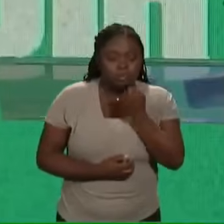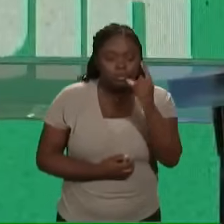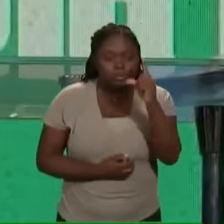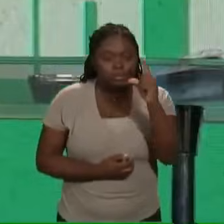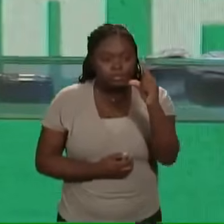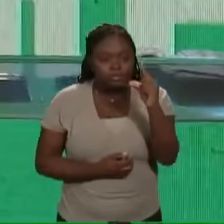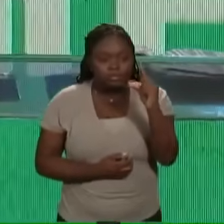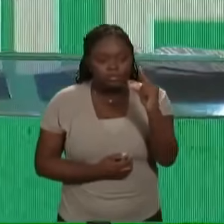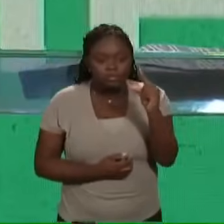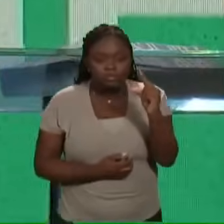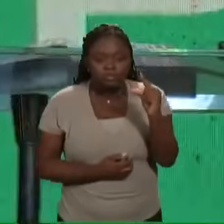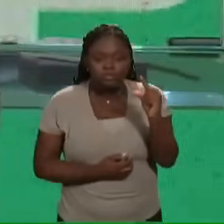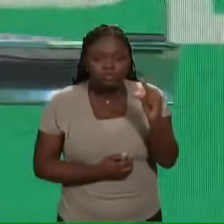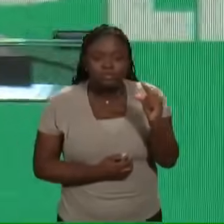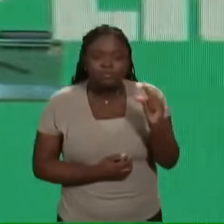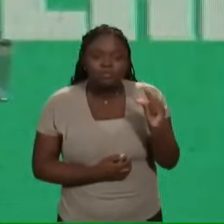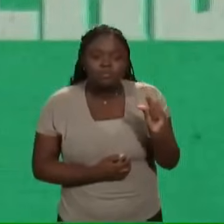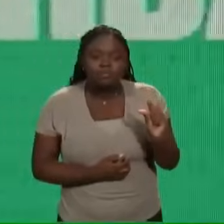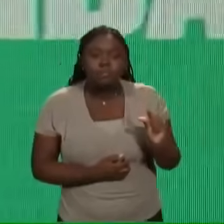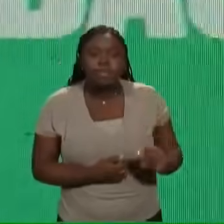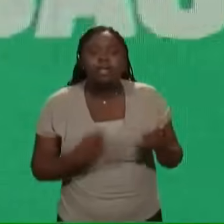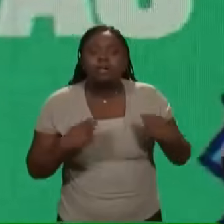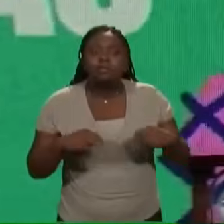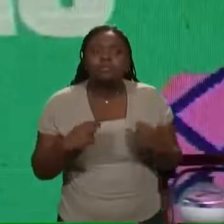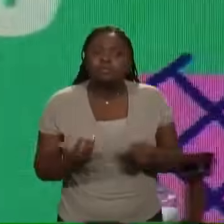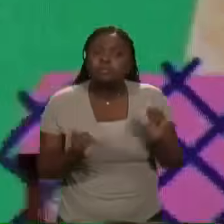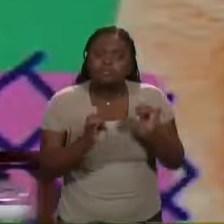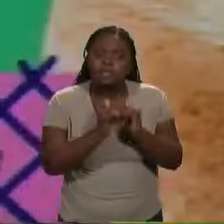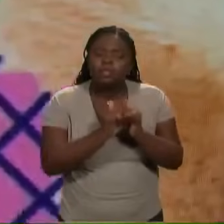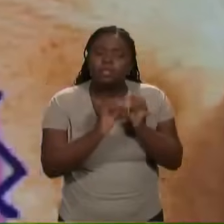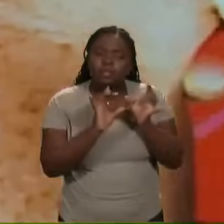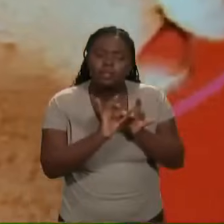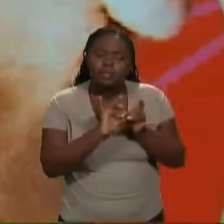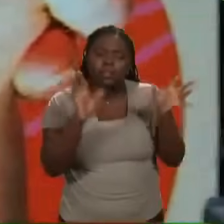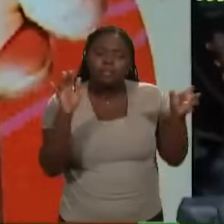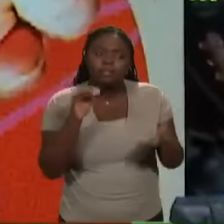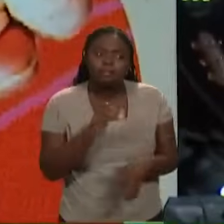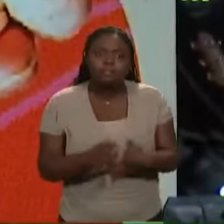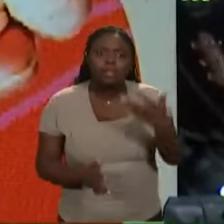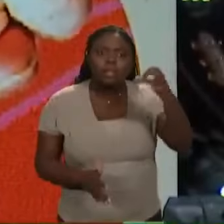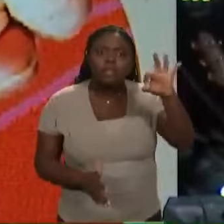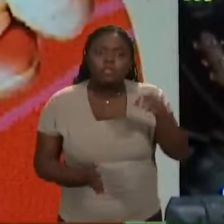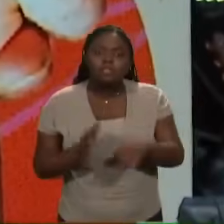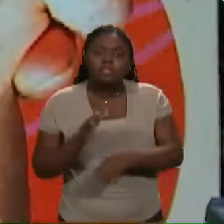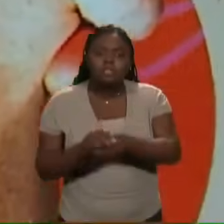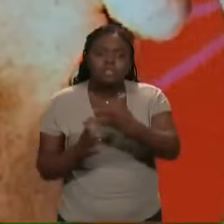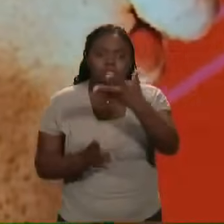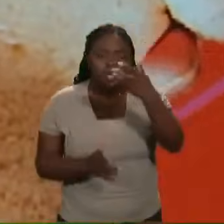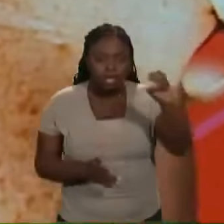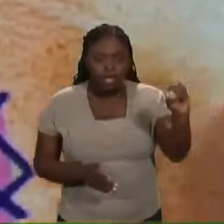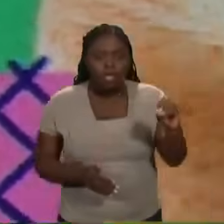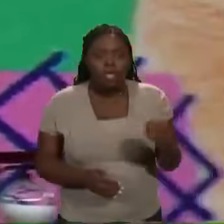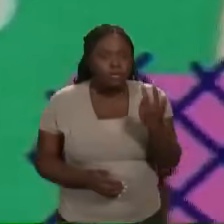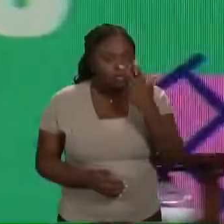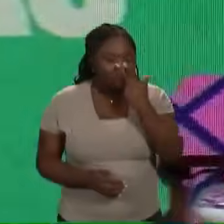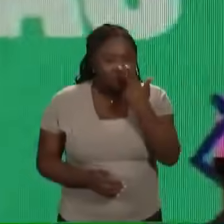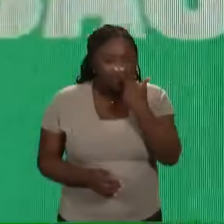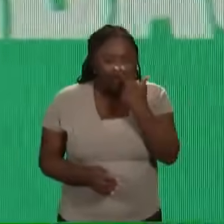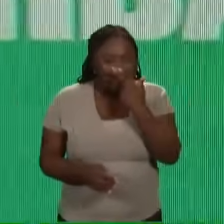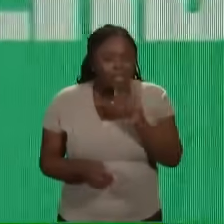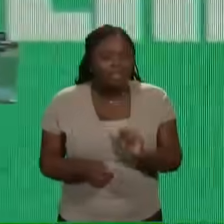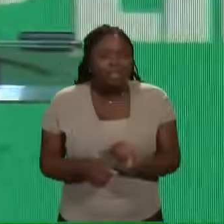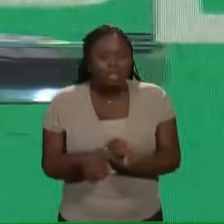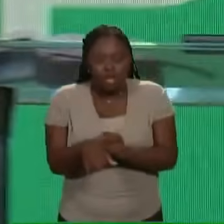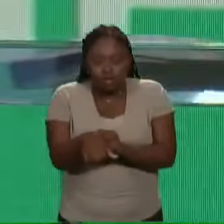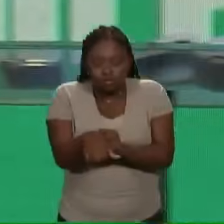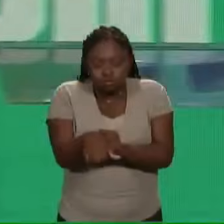dentro de você, vai diminuindo. Se tiver que liberar perdão 10 vezes no dia, 100 vezes no dia, até é como espremer pus. Até